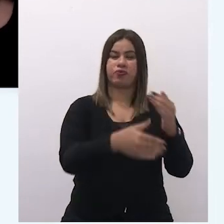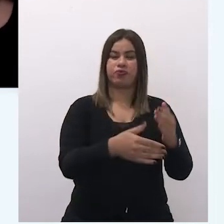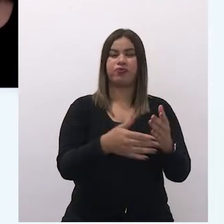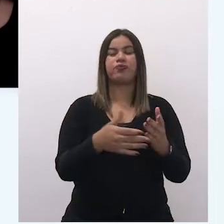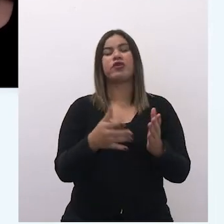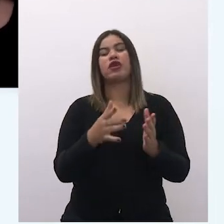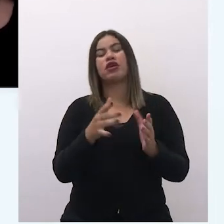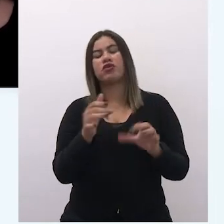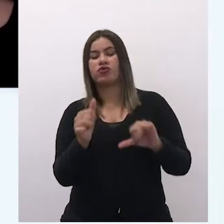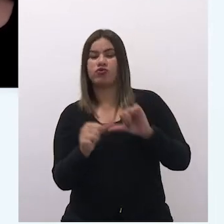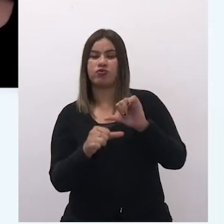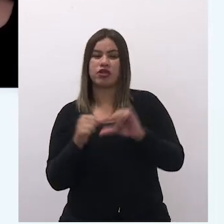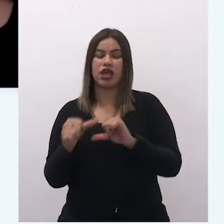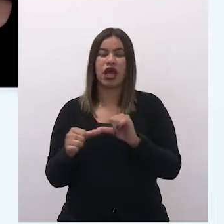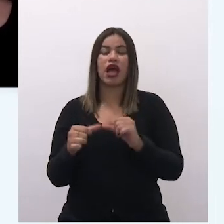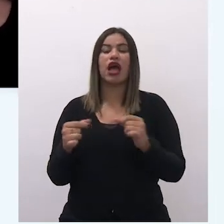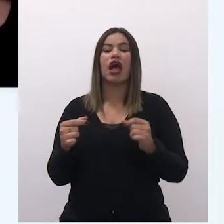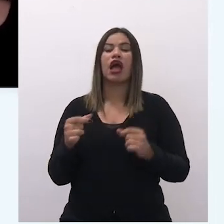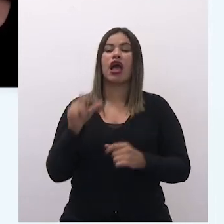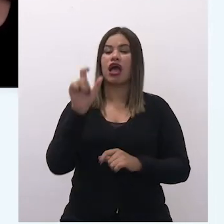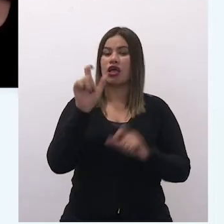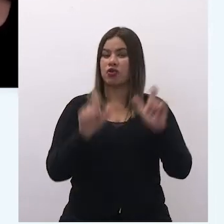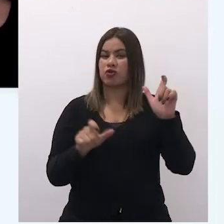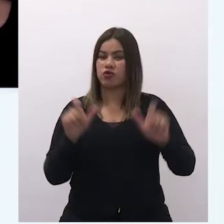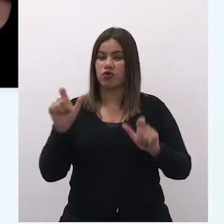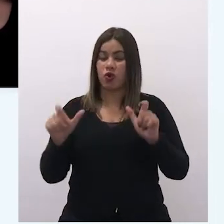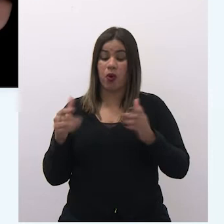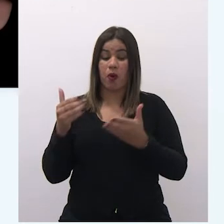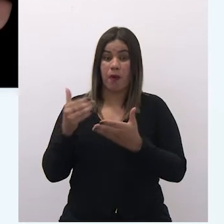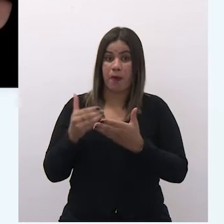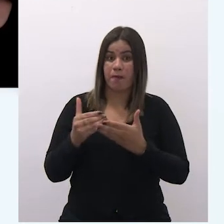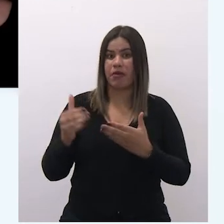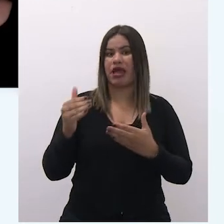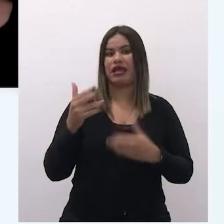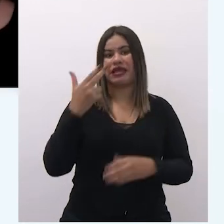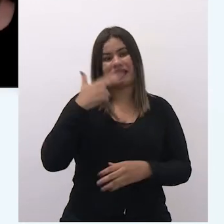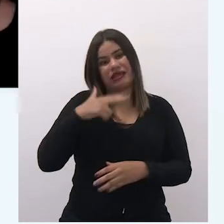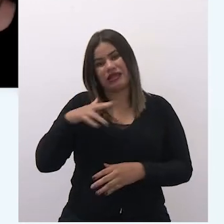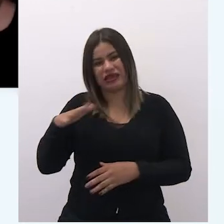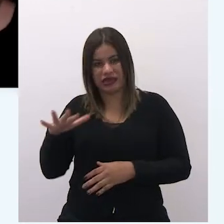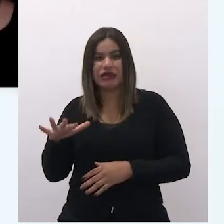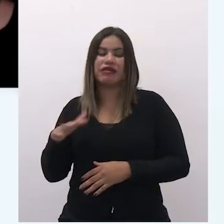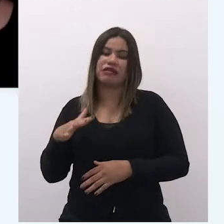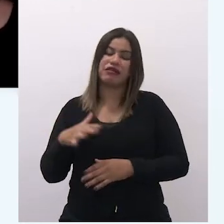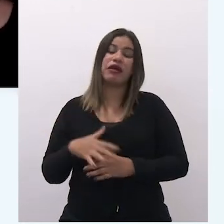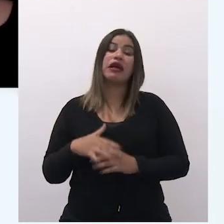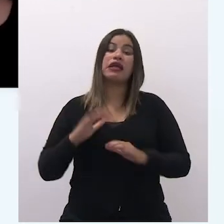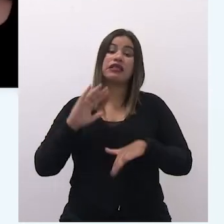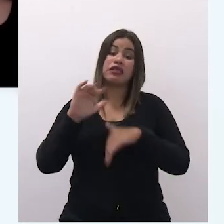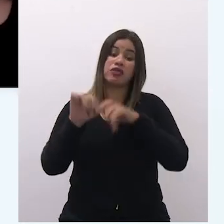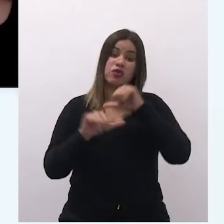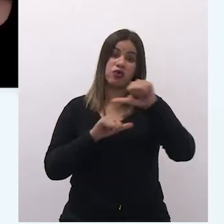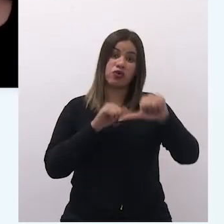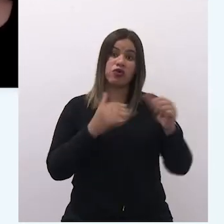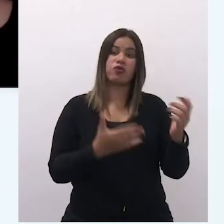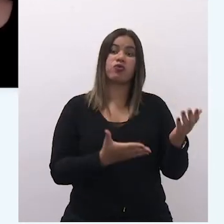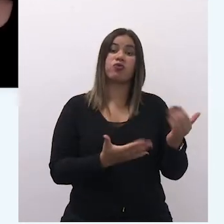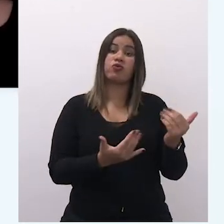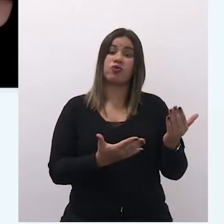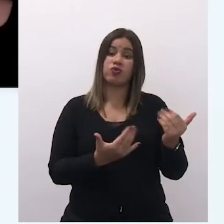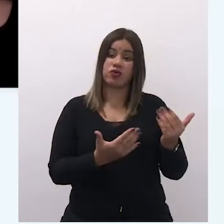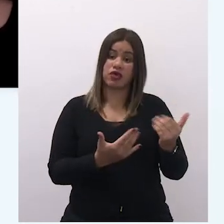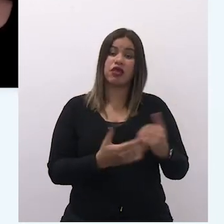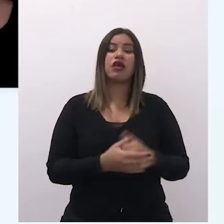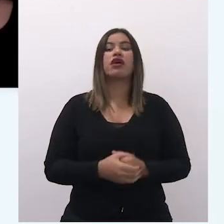na qual os estudantes entram crianças, praticamente crianças, e saem adolescentes. É uma